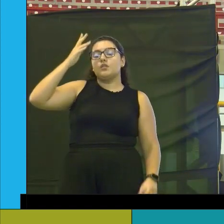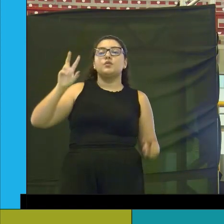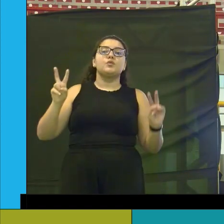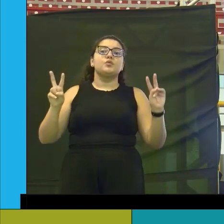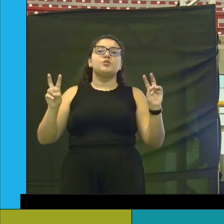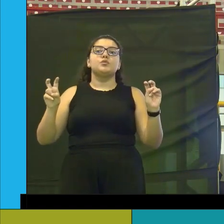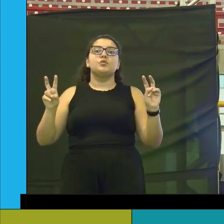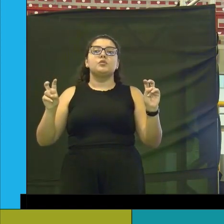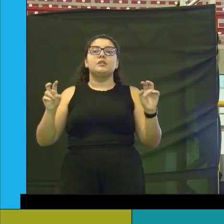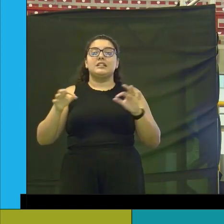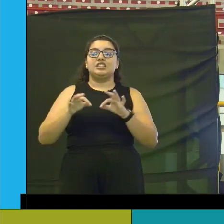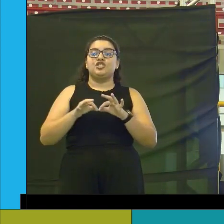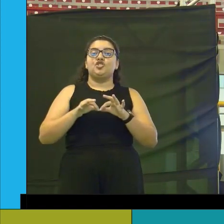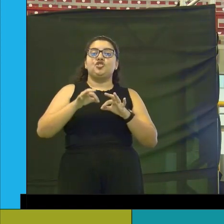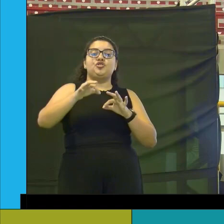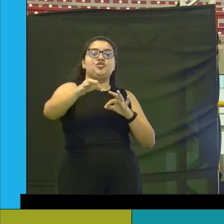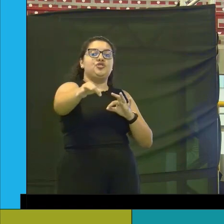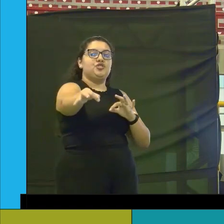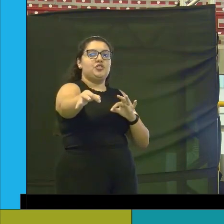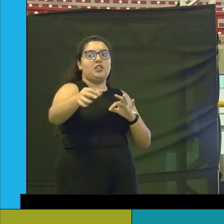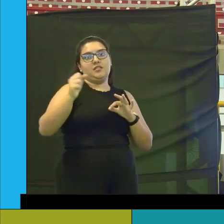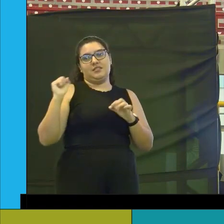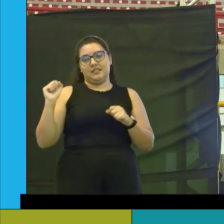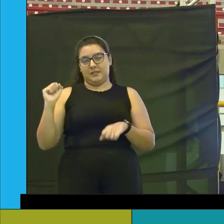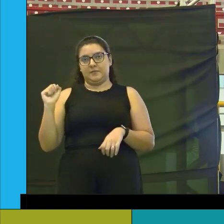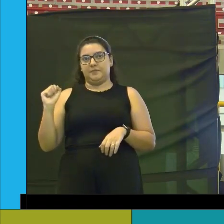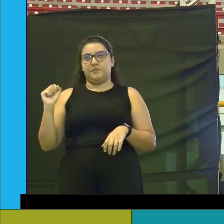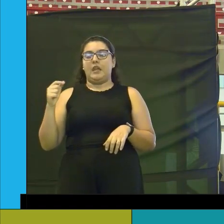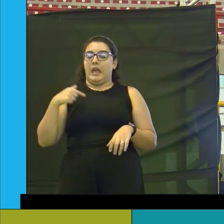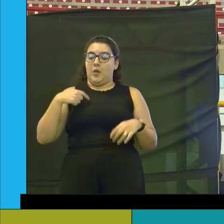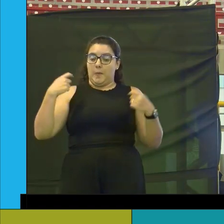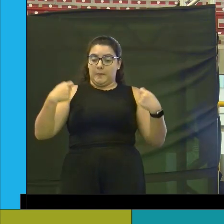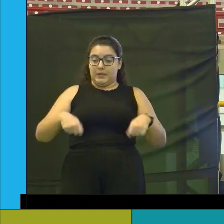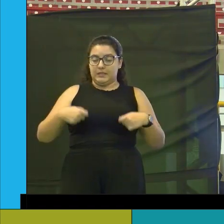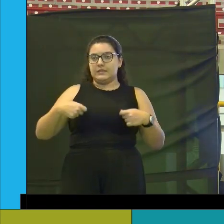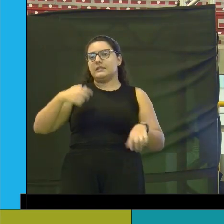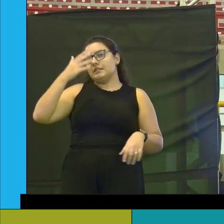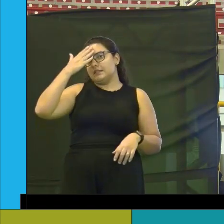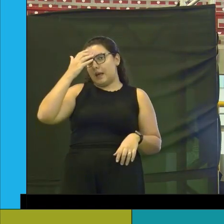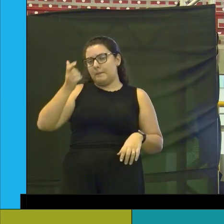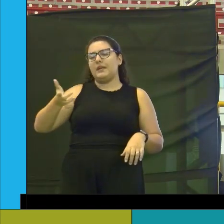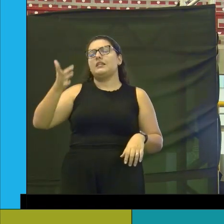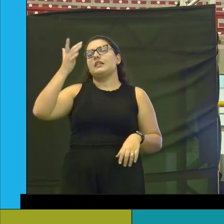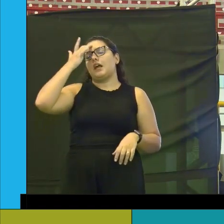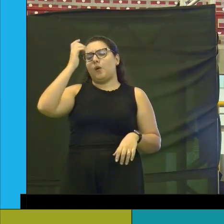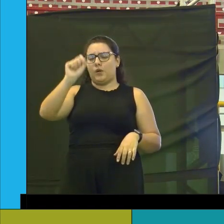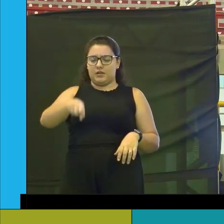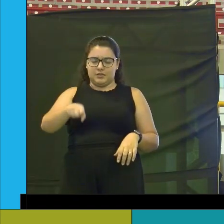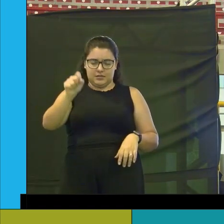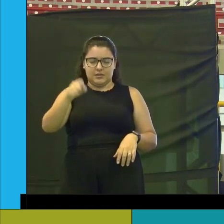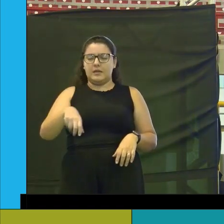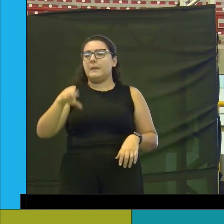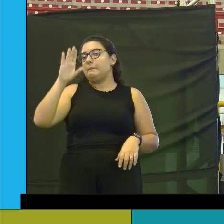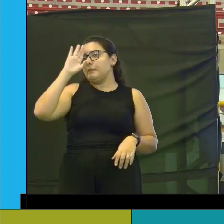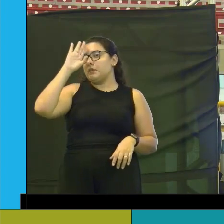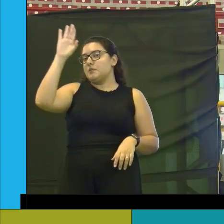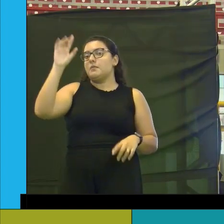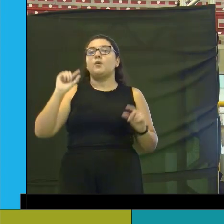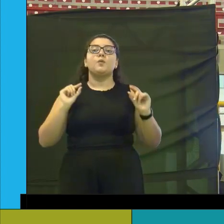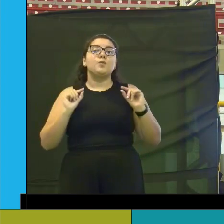da distância. Professor, eu preciso saber disso? Precisa. E